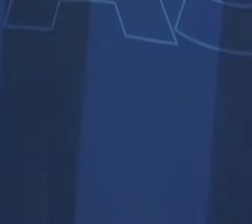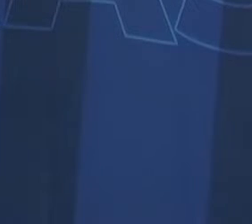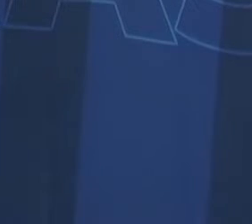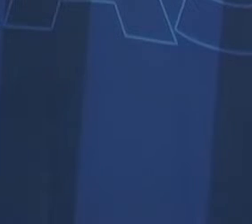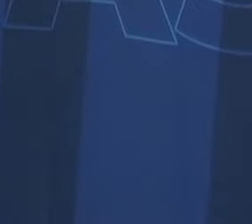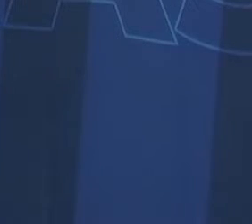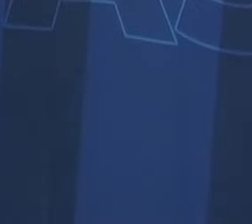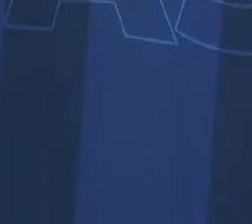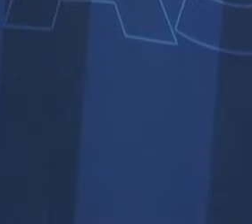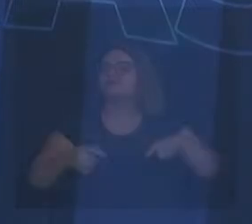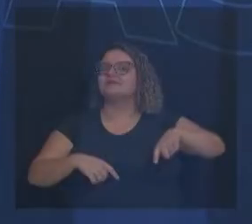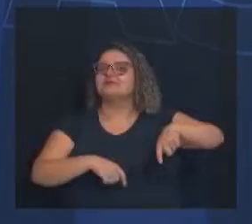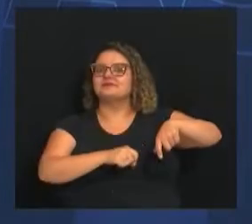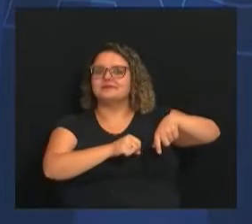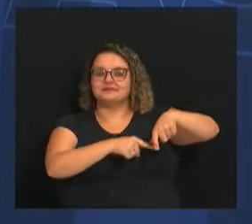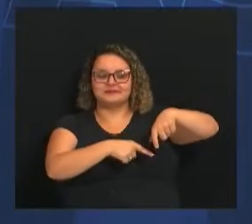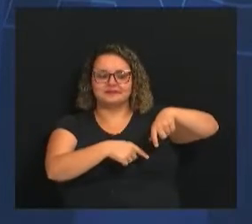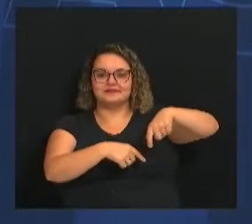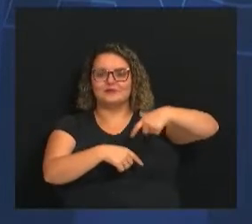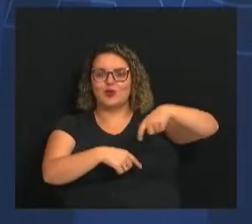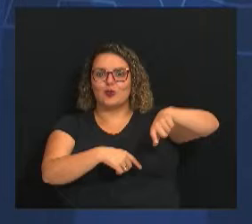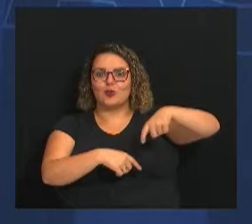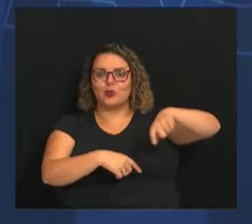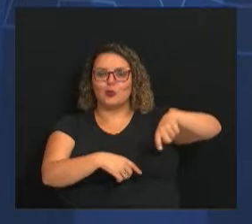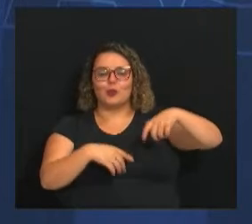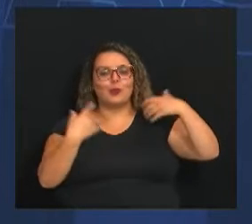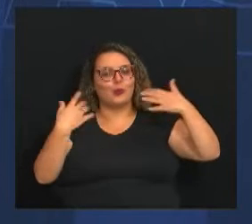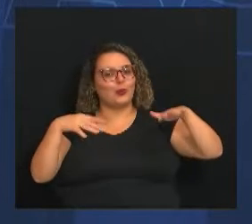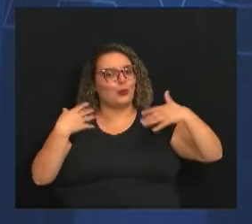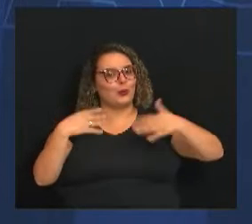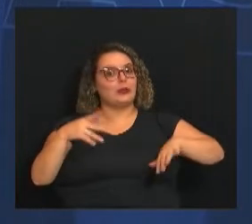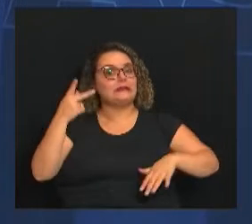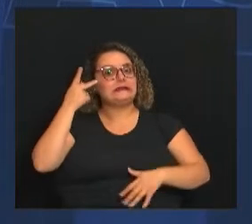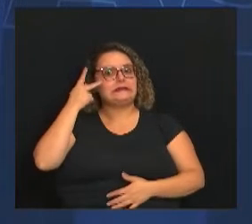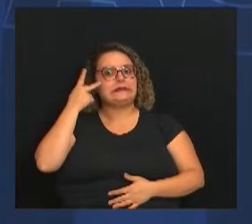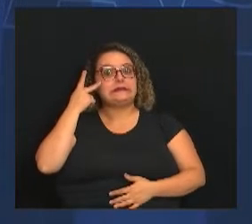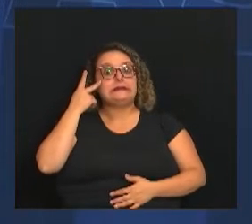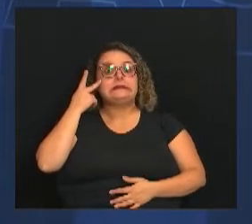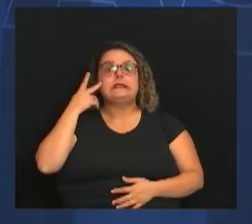Hora de balançar as redes do Campeonato Paulista e que fim de